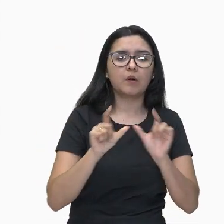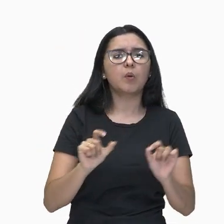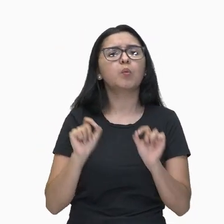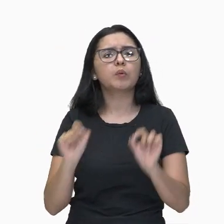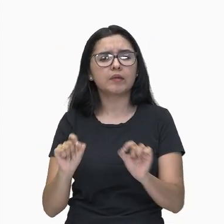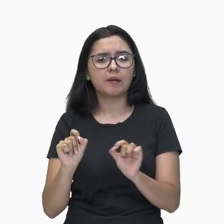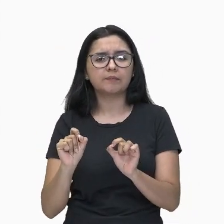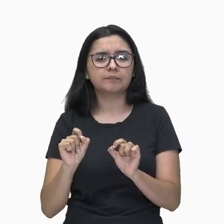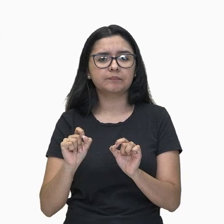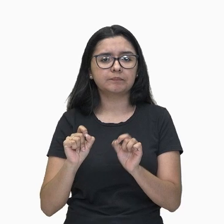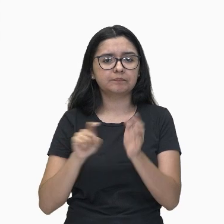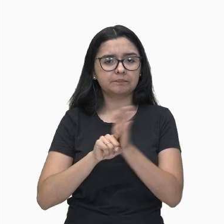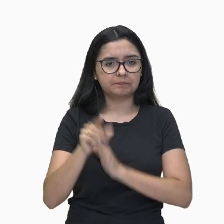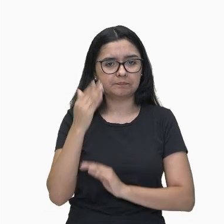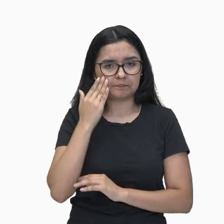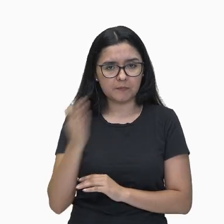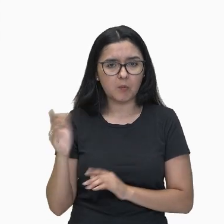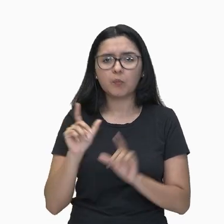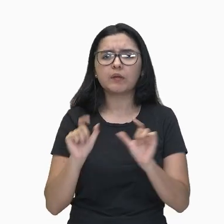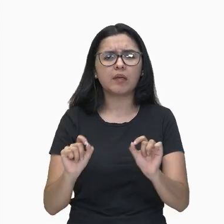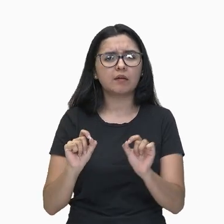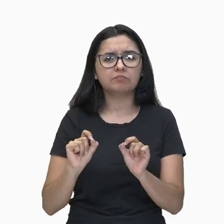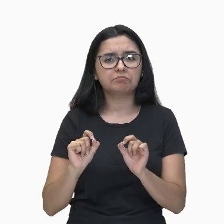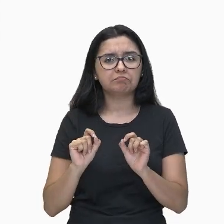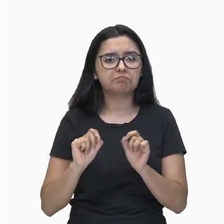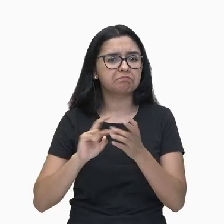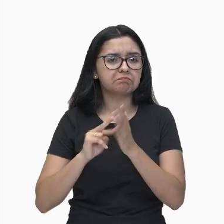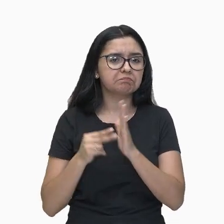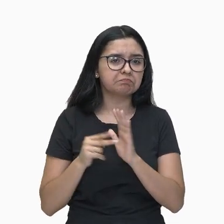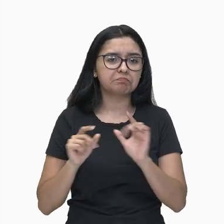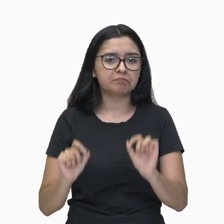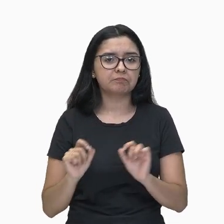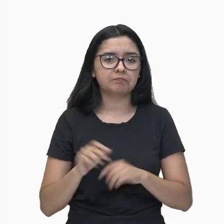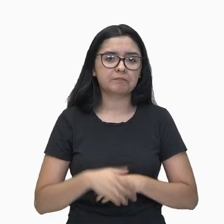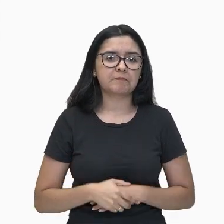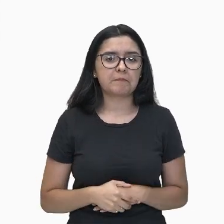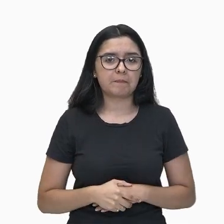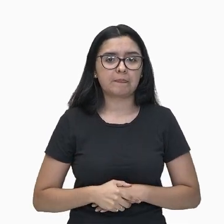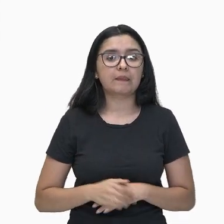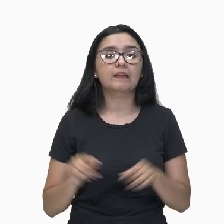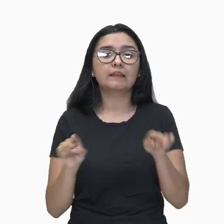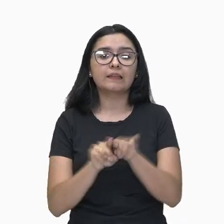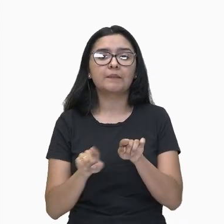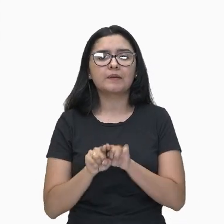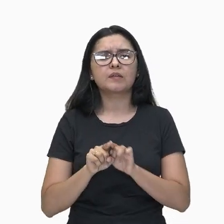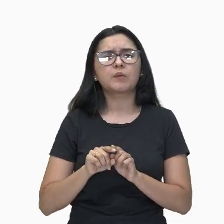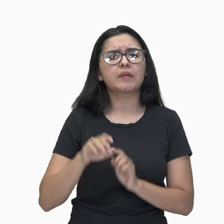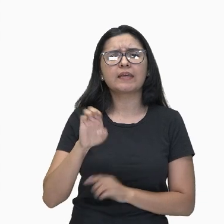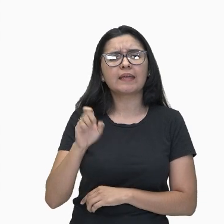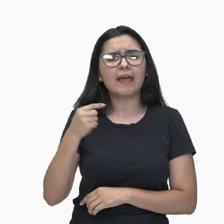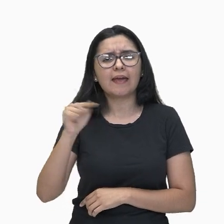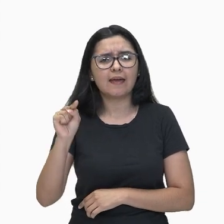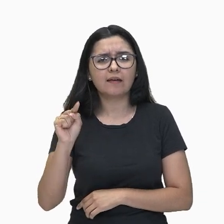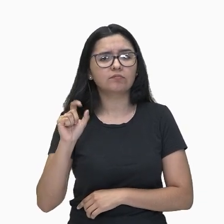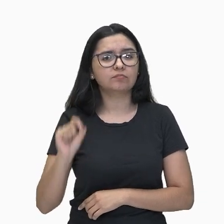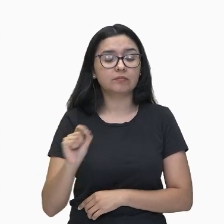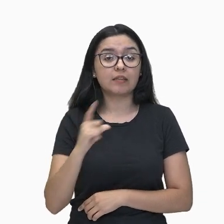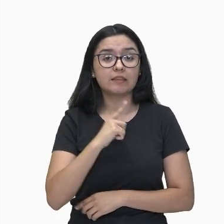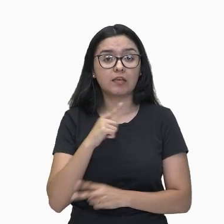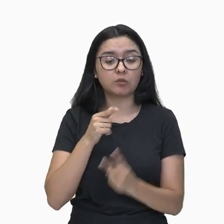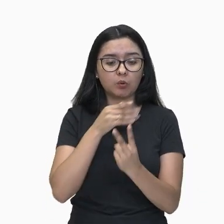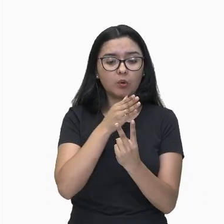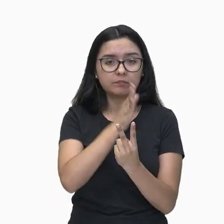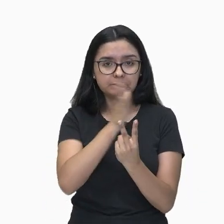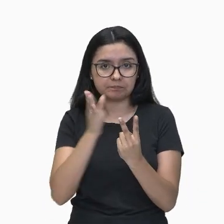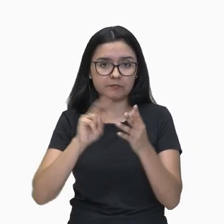né? Da pergunta o que é. Este que nós estamos falando, o que é, ele possui dois sentidos,